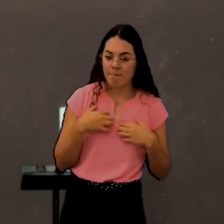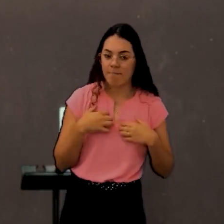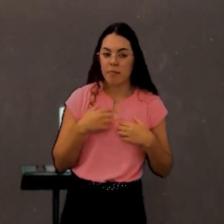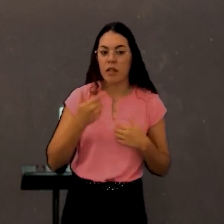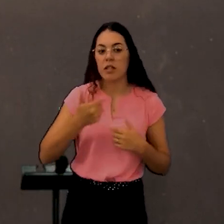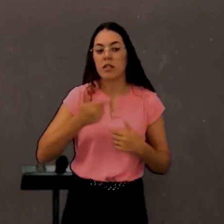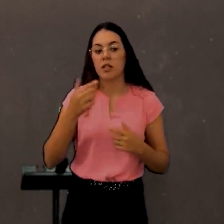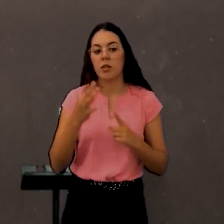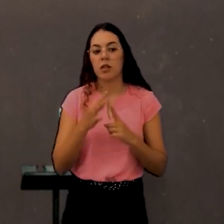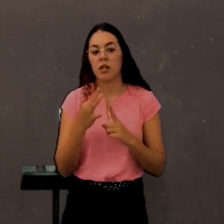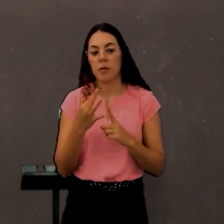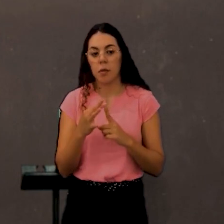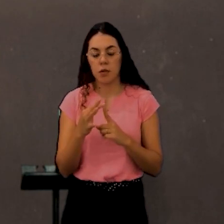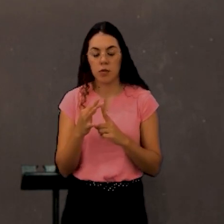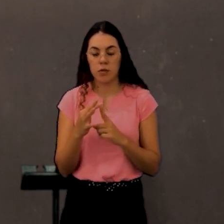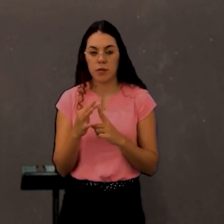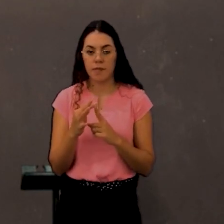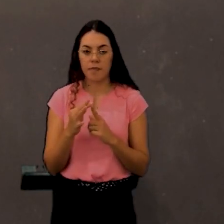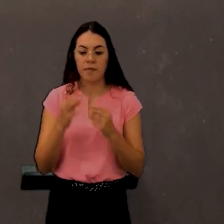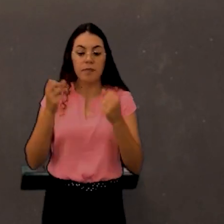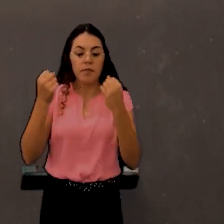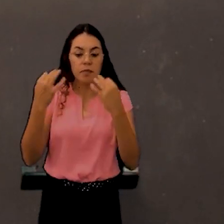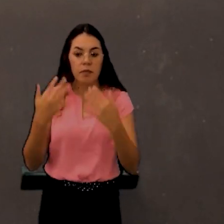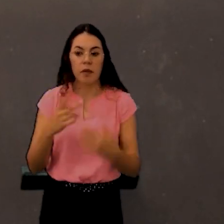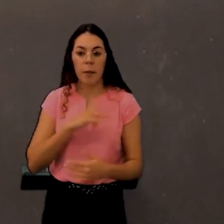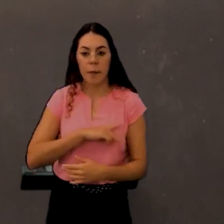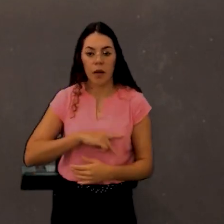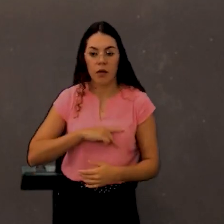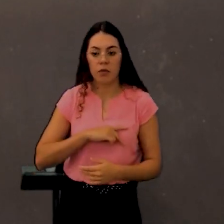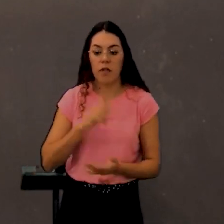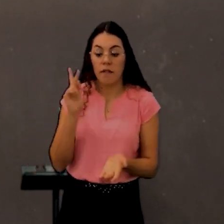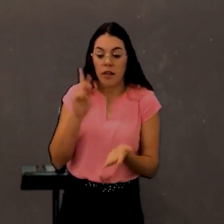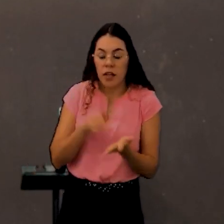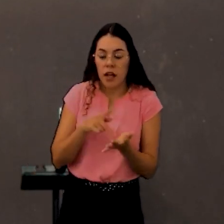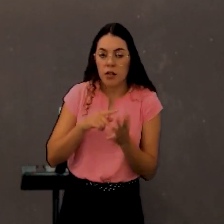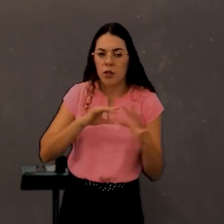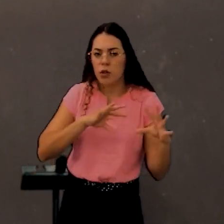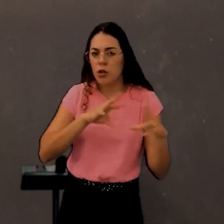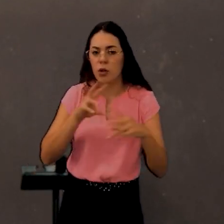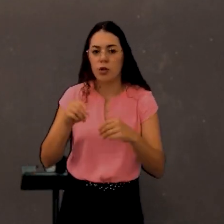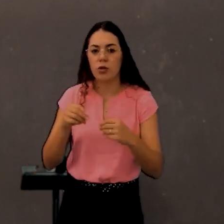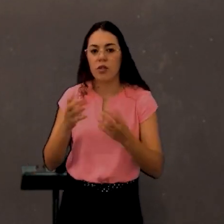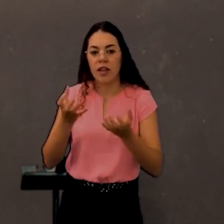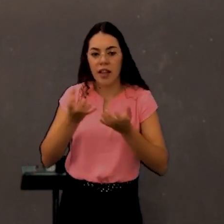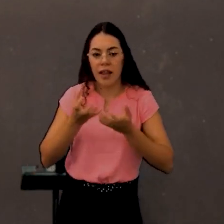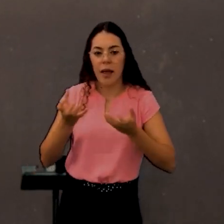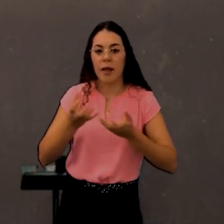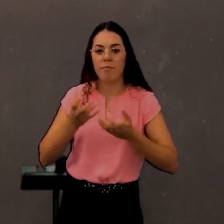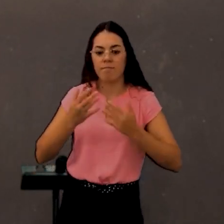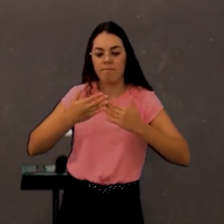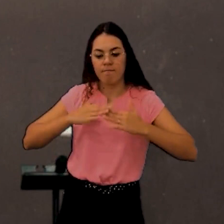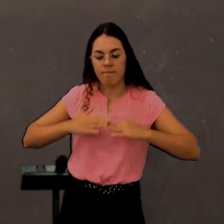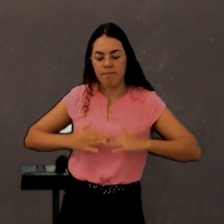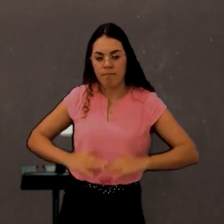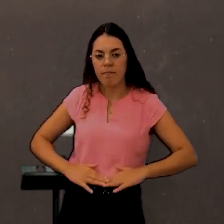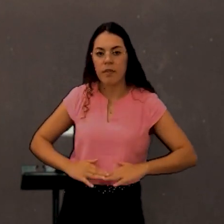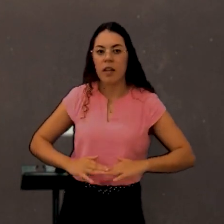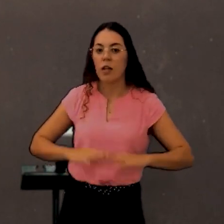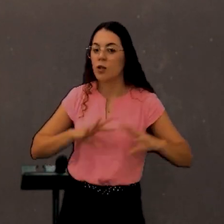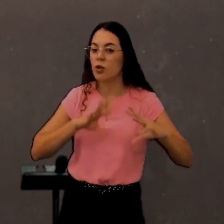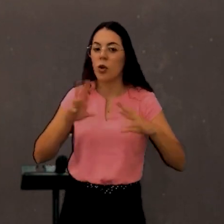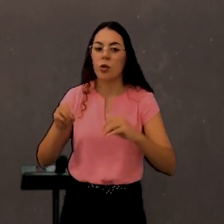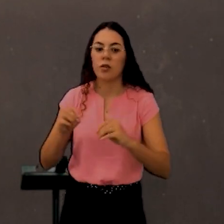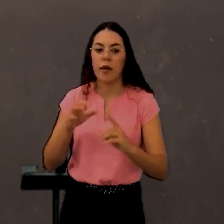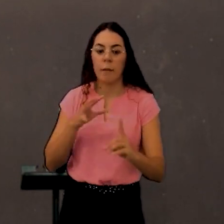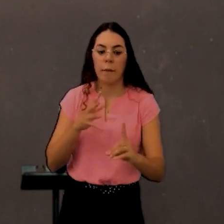2 Timóteo 3,12, o apóstolo Paulo diz assim: na verdade, todos os que querem viver piedosamente em Cristo Jesus serão